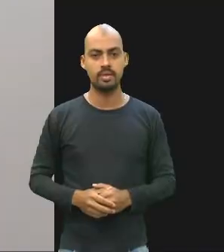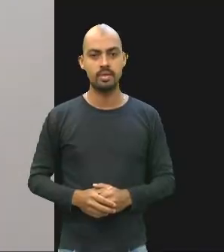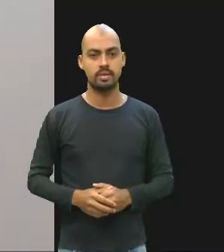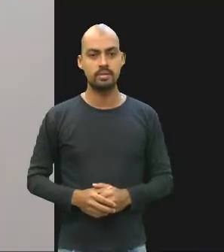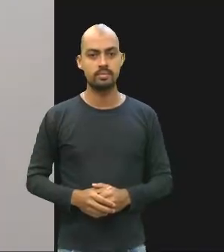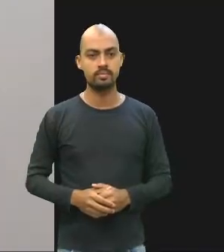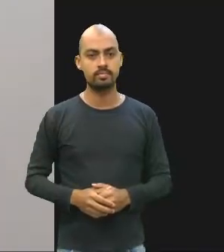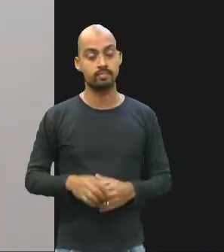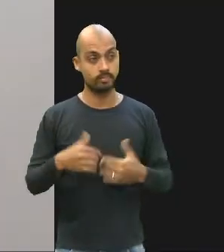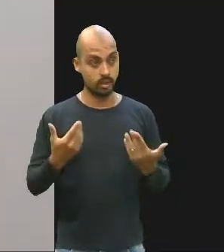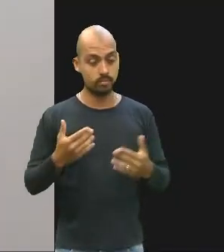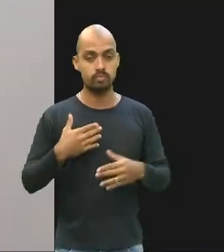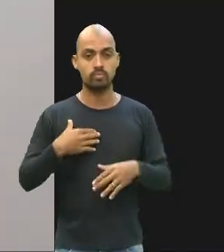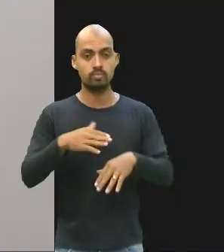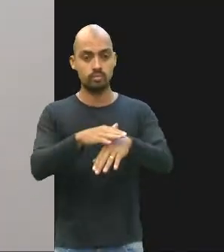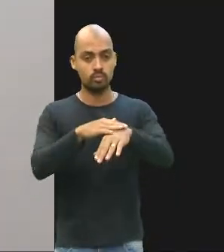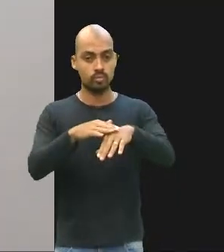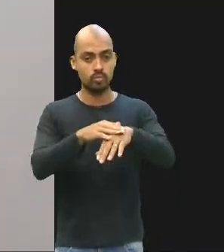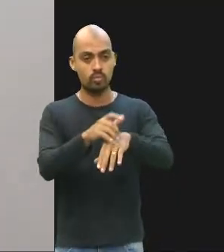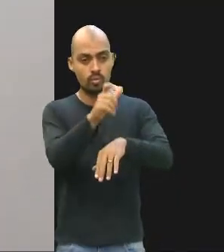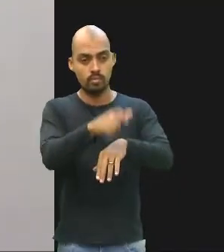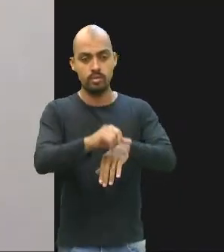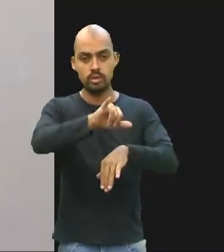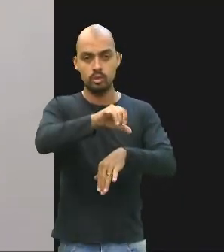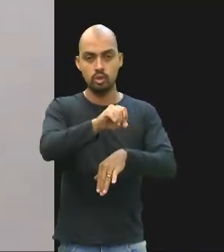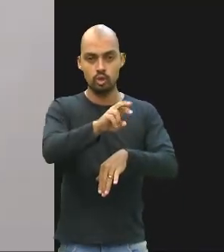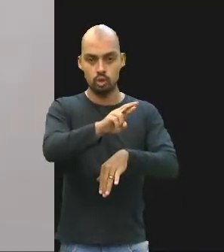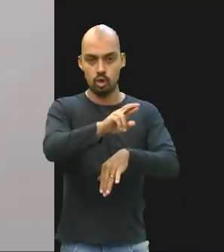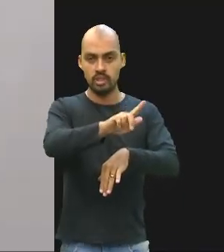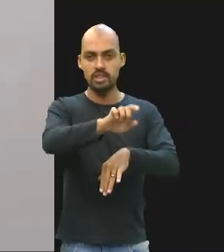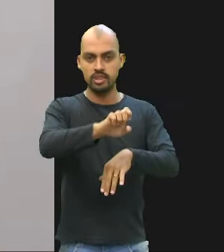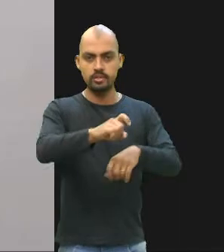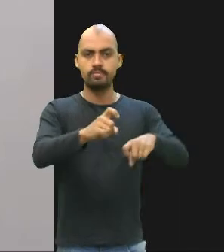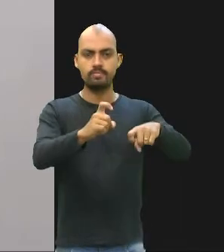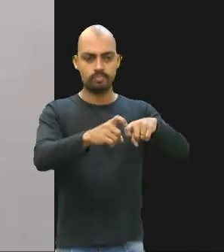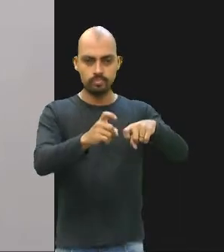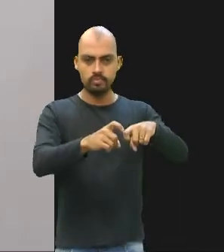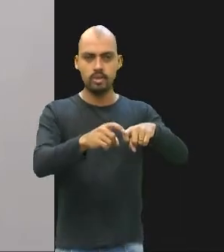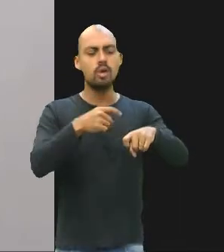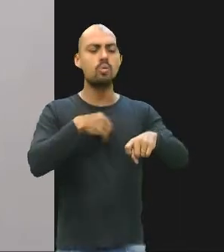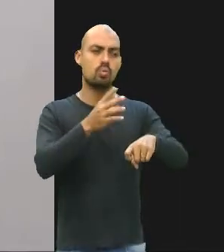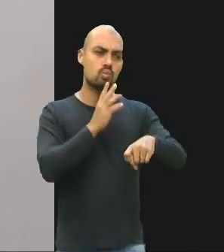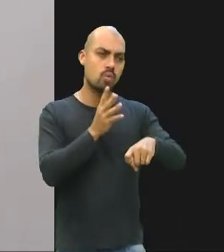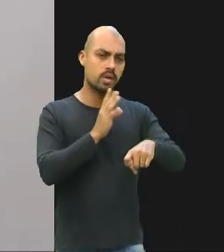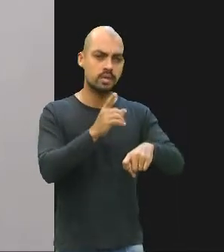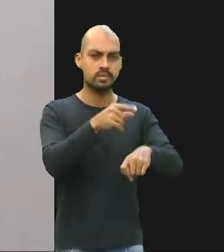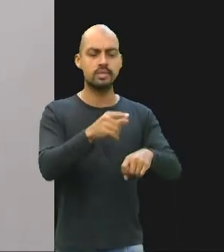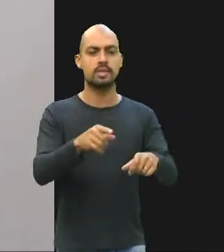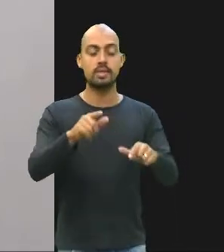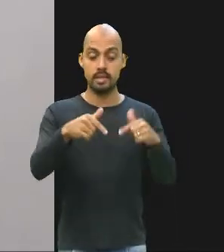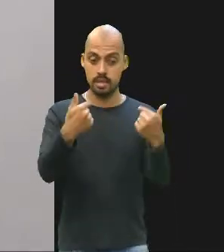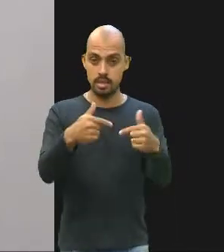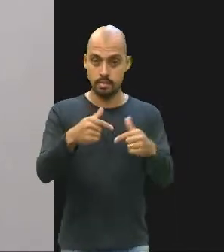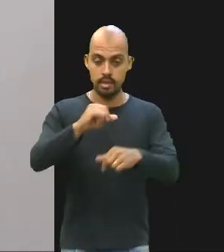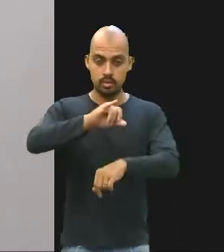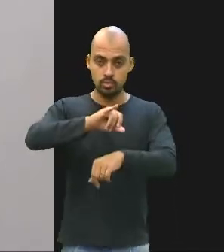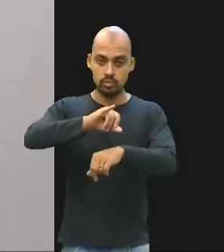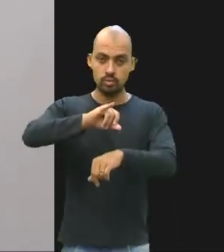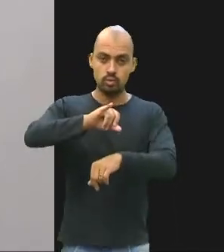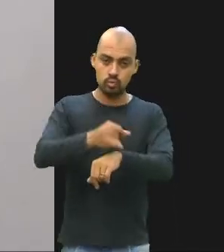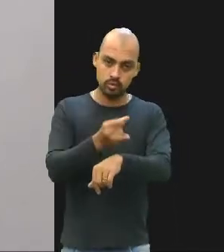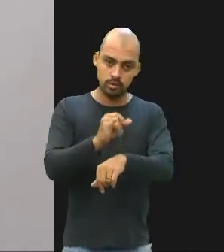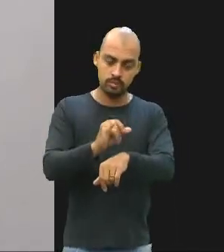Eu conheço o Jorge Salomão, né, que é um veterinário que atua em Jundiaí, trabalhando com pets não convencionais, animais